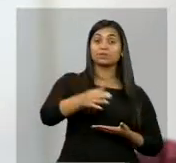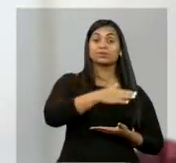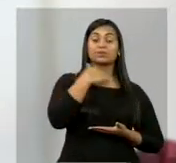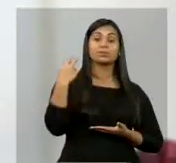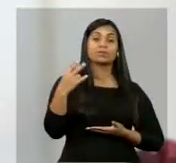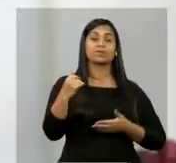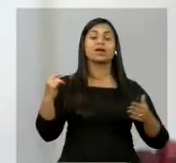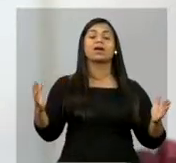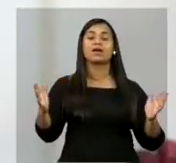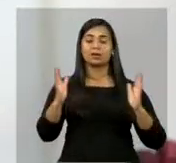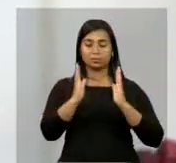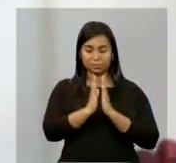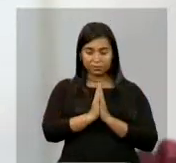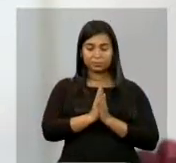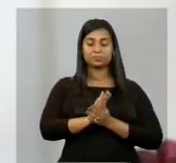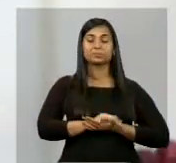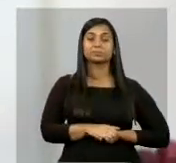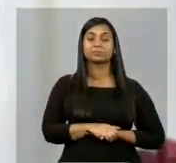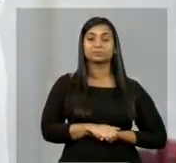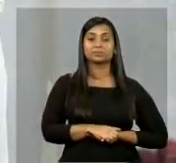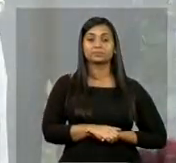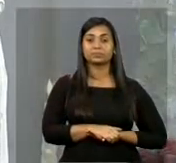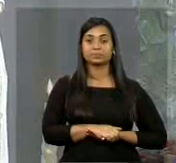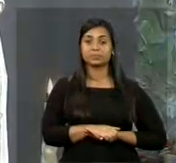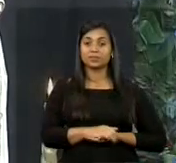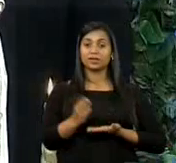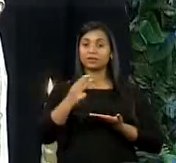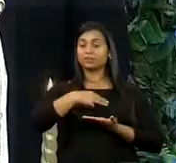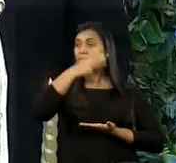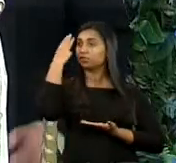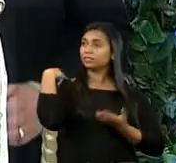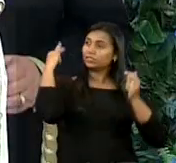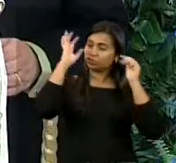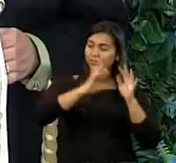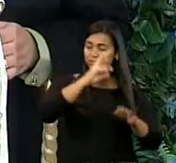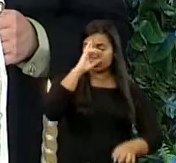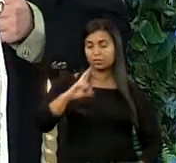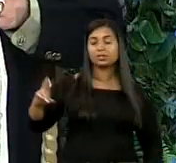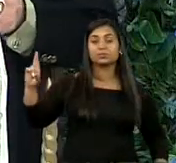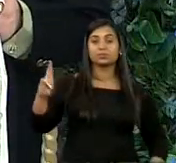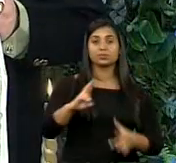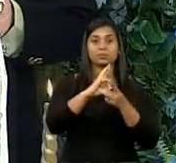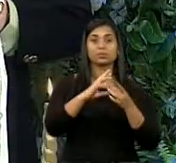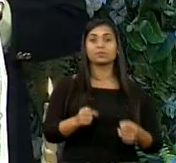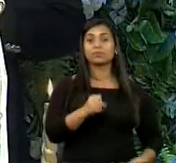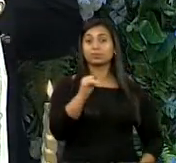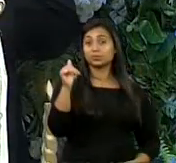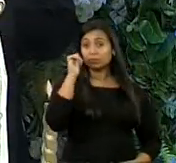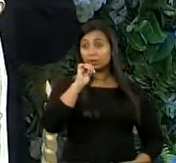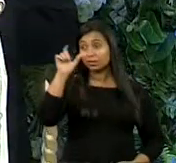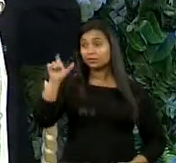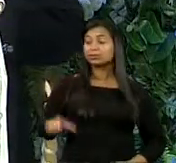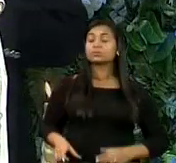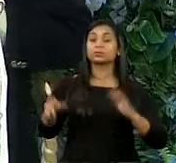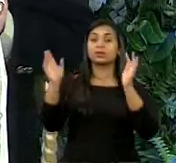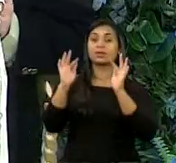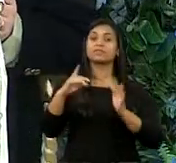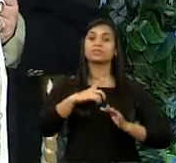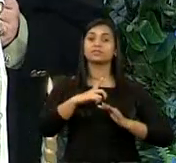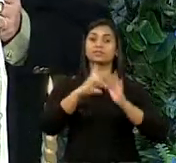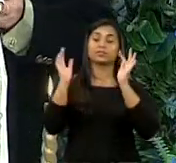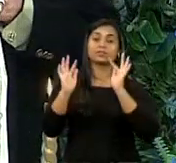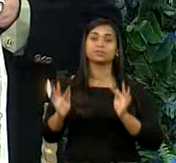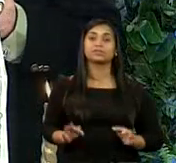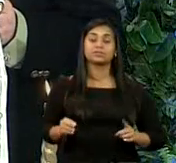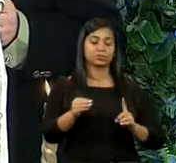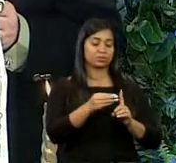pecadores, agora e na hora de nossa morte. Amém. Ave Maria, cheia de graça, o Senhor é convosco. Bendita sois vós entre